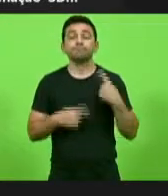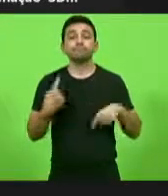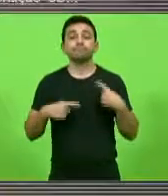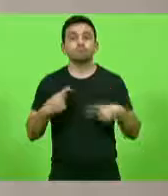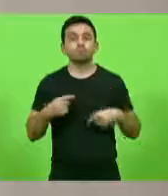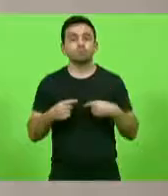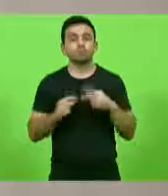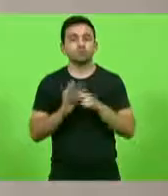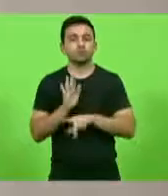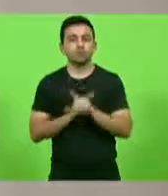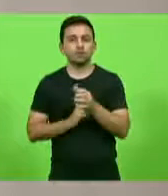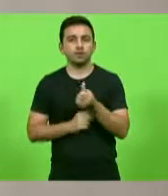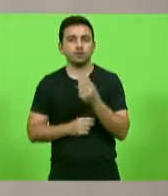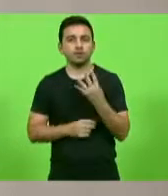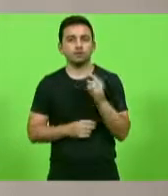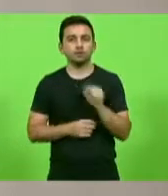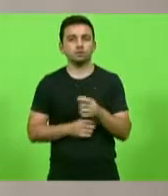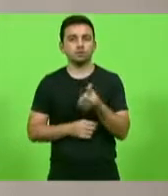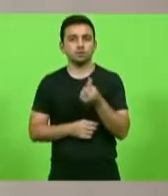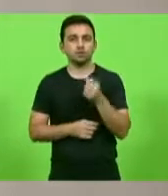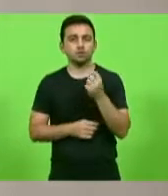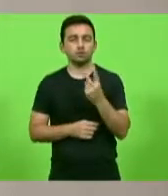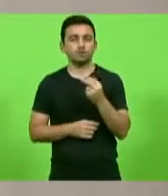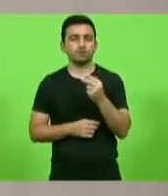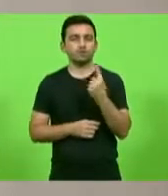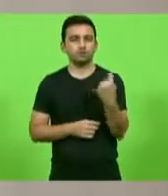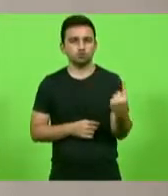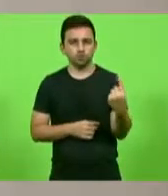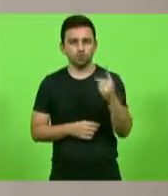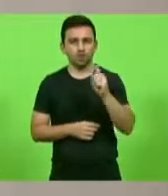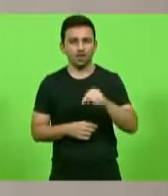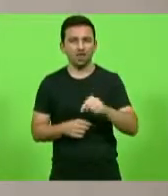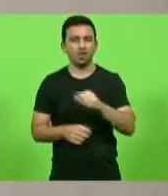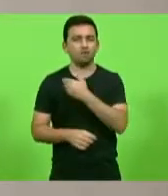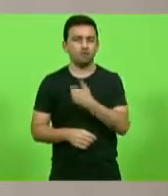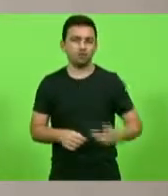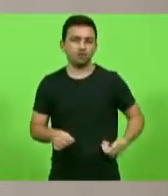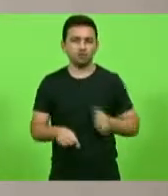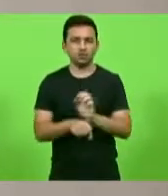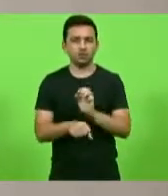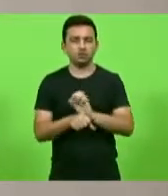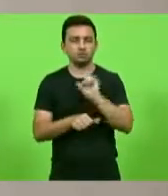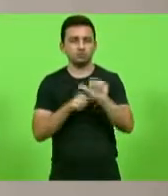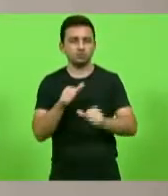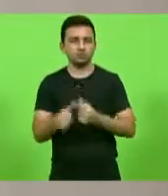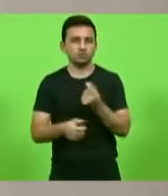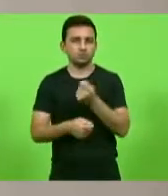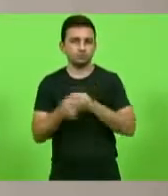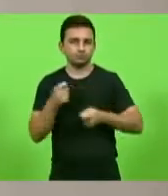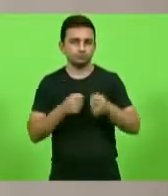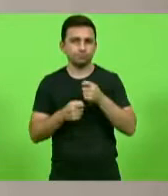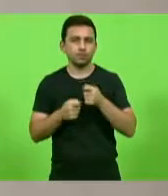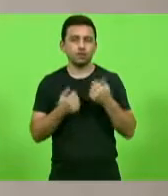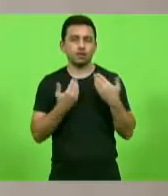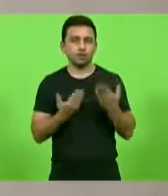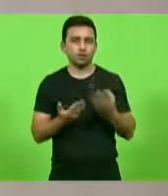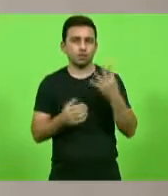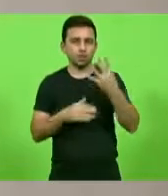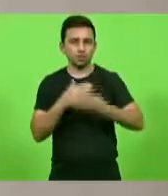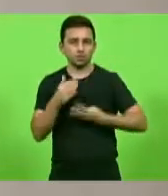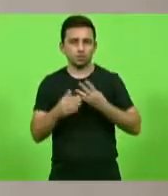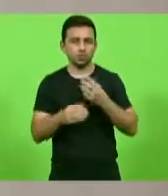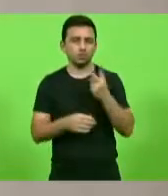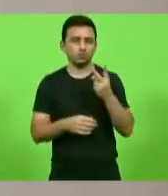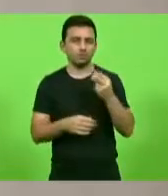de lei 64.6/2021, autor Governo do Estado, altera a programação físico-financeira do Plano Plurianual para o quadriênio